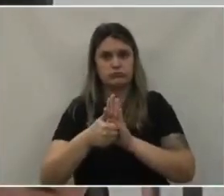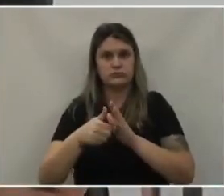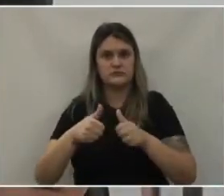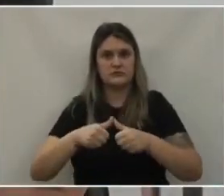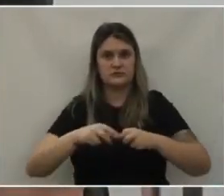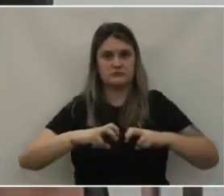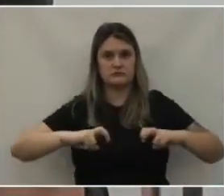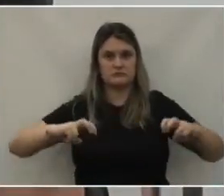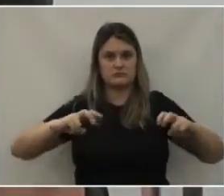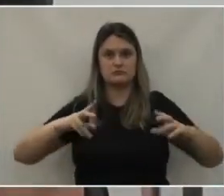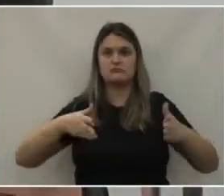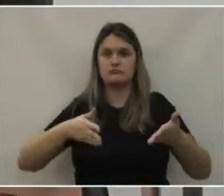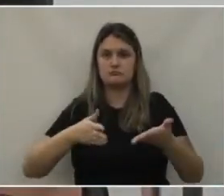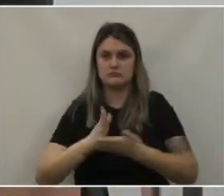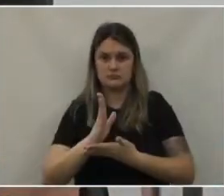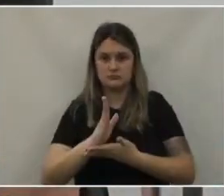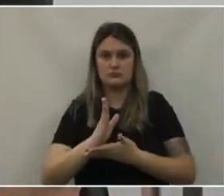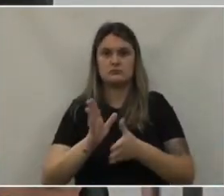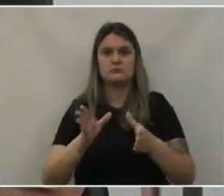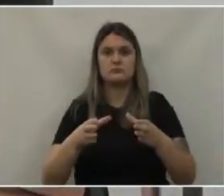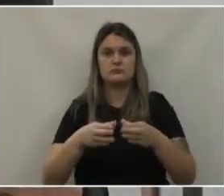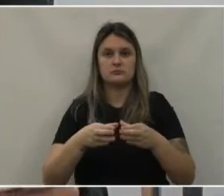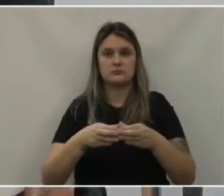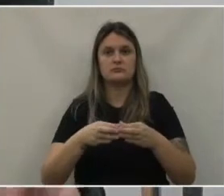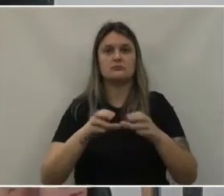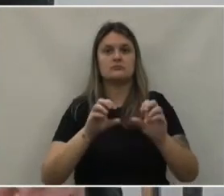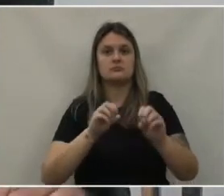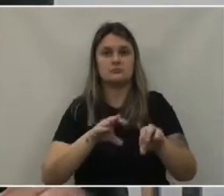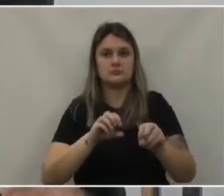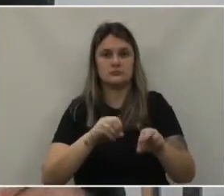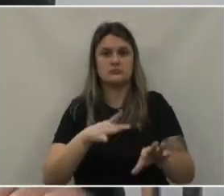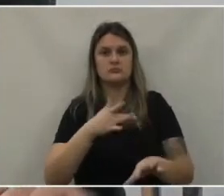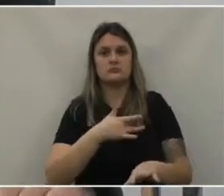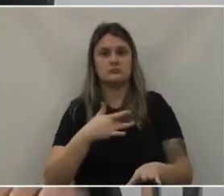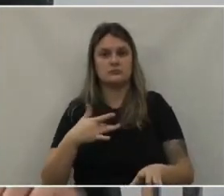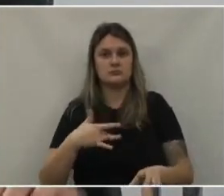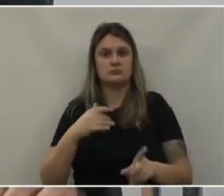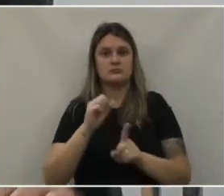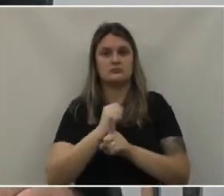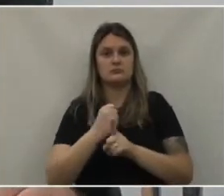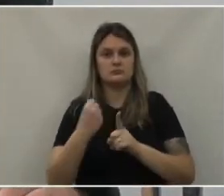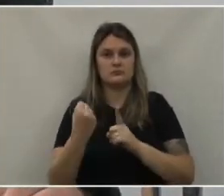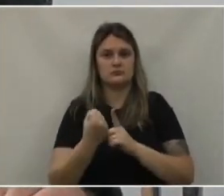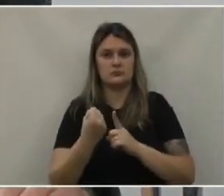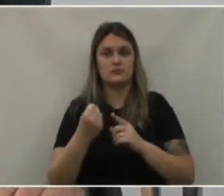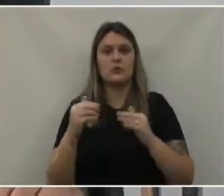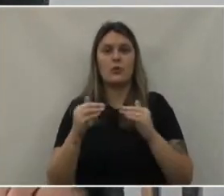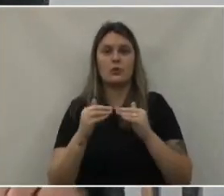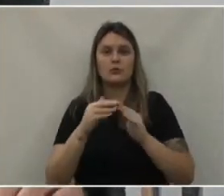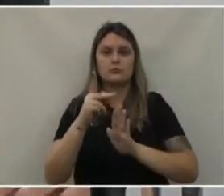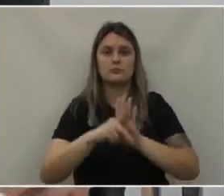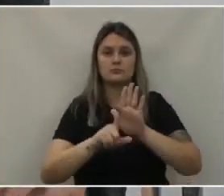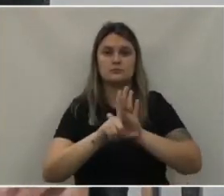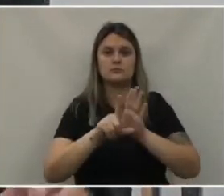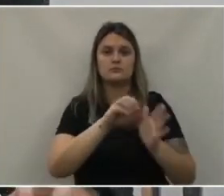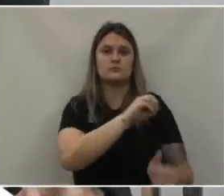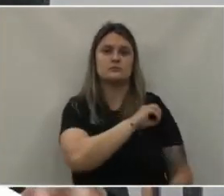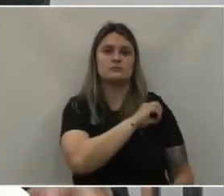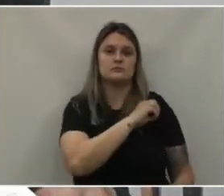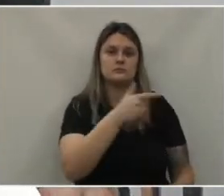estão. Aprovado o parecer fundamentado da Comissão de Educação, Saúde e Assistência, favorável ao projeto de lei ordinária de